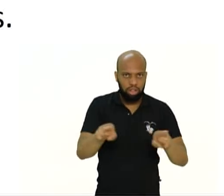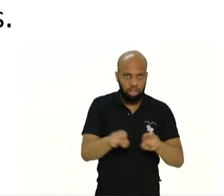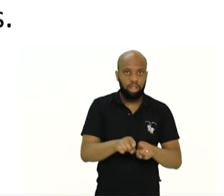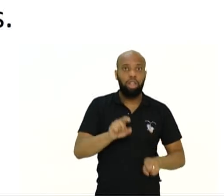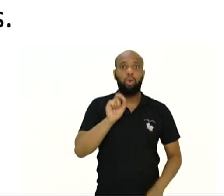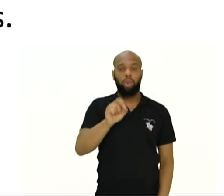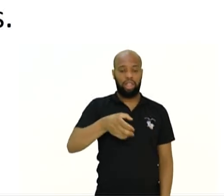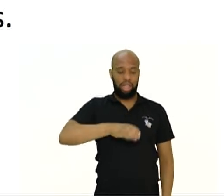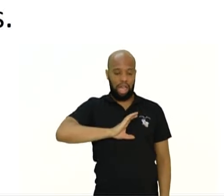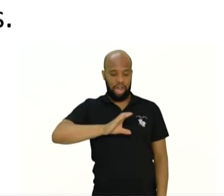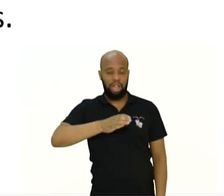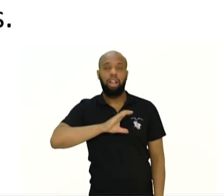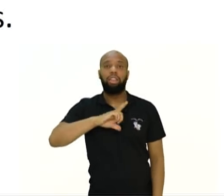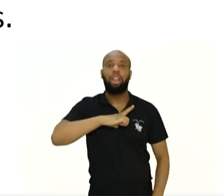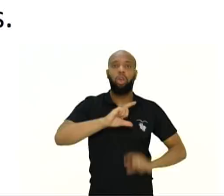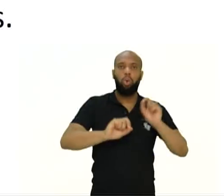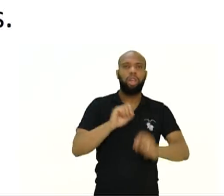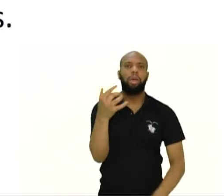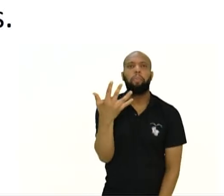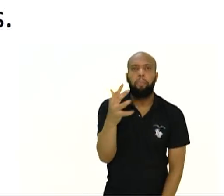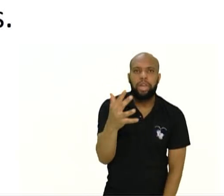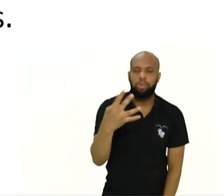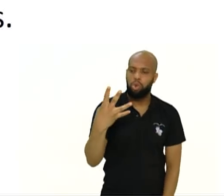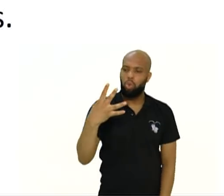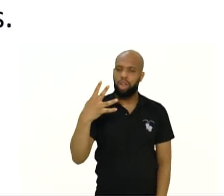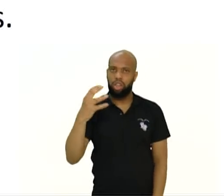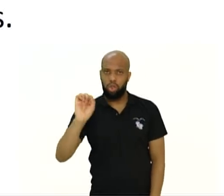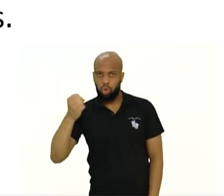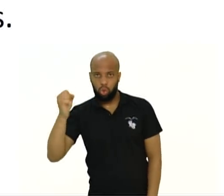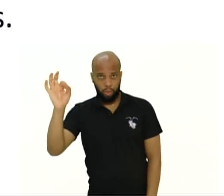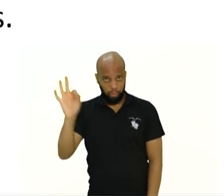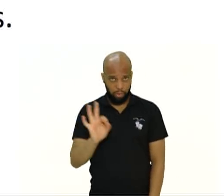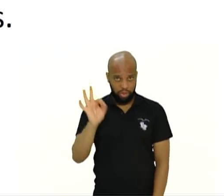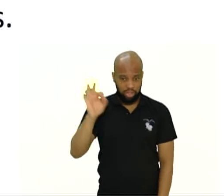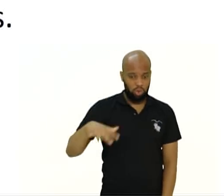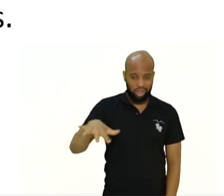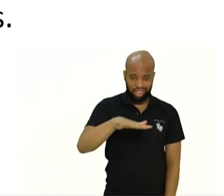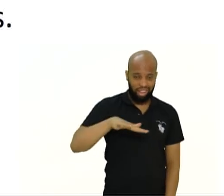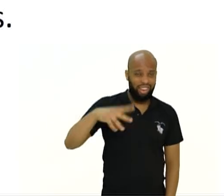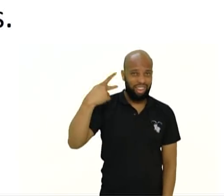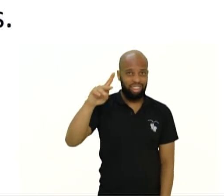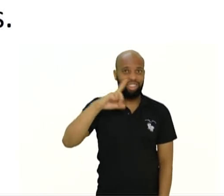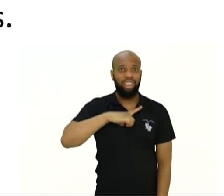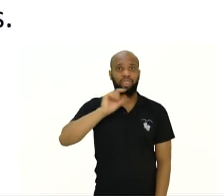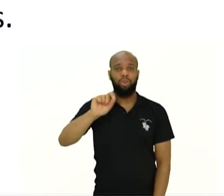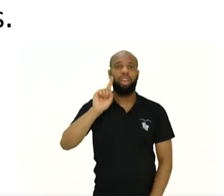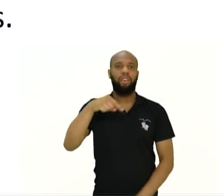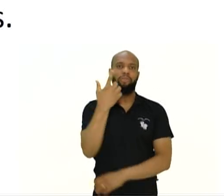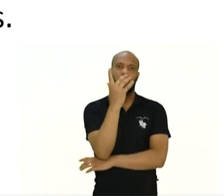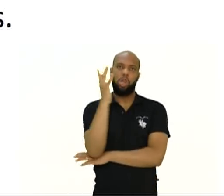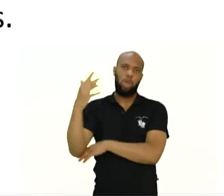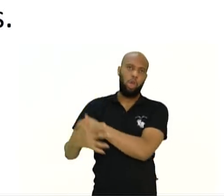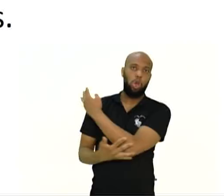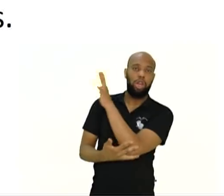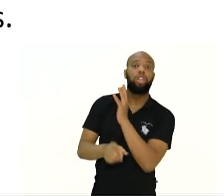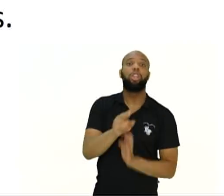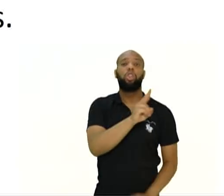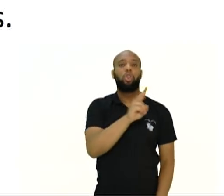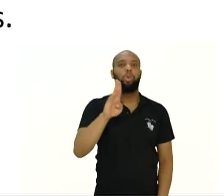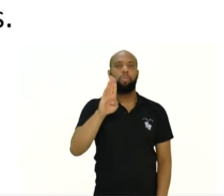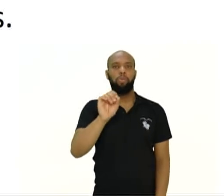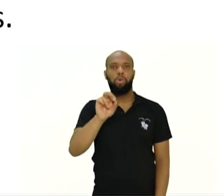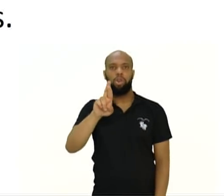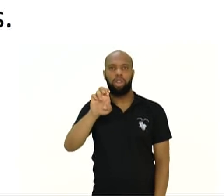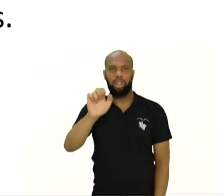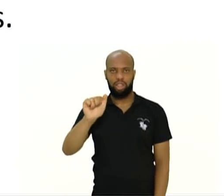o Canadá ele possui aproximadamente 48% do território composta pela floresta boreal. E ele